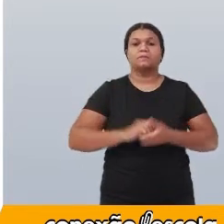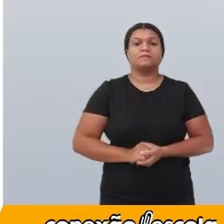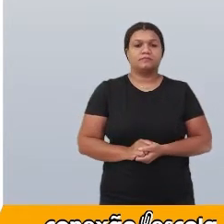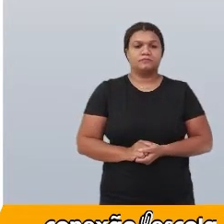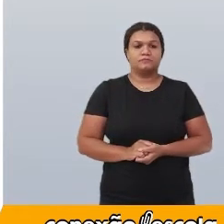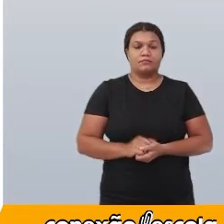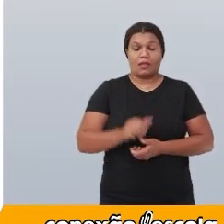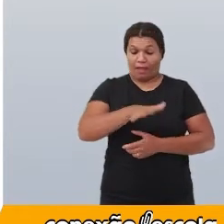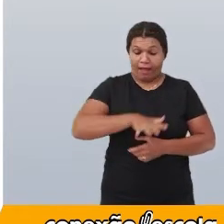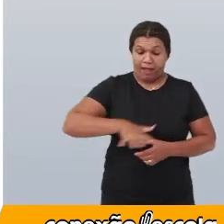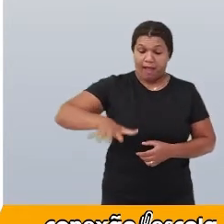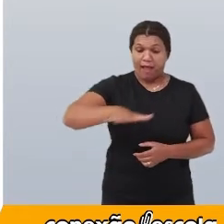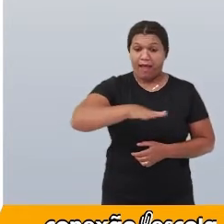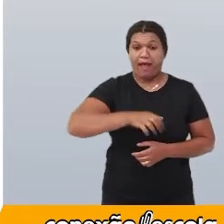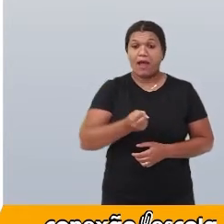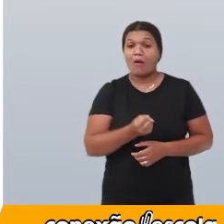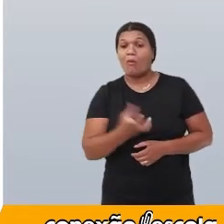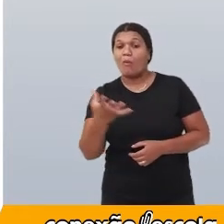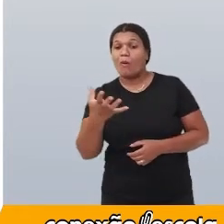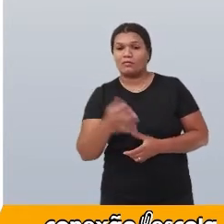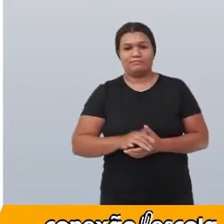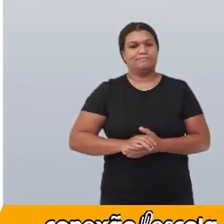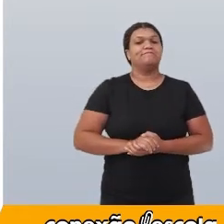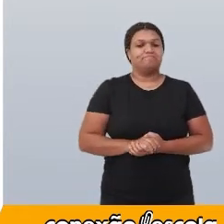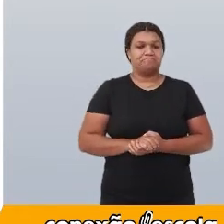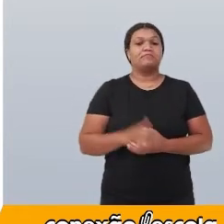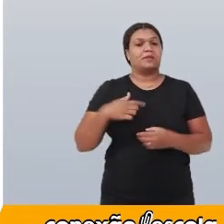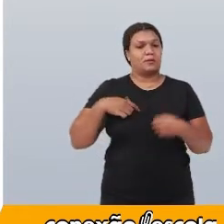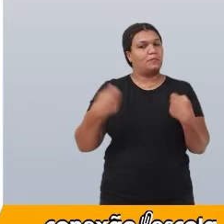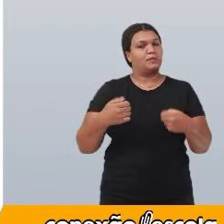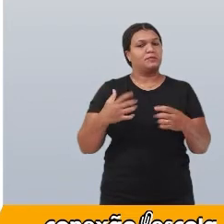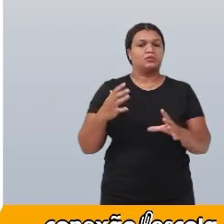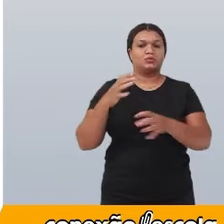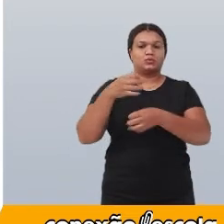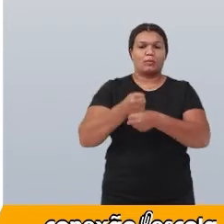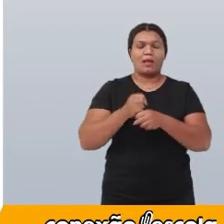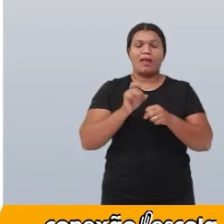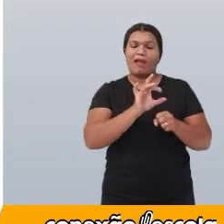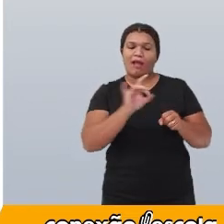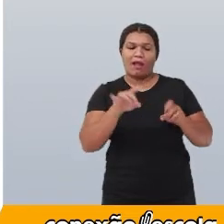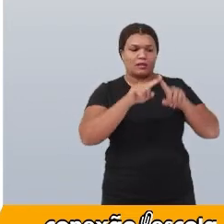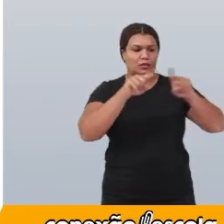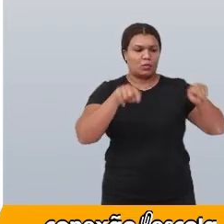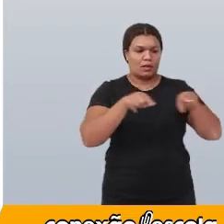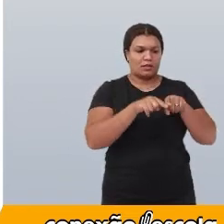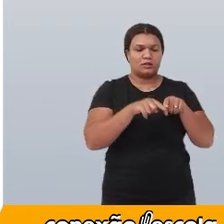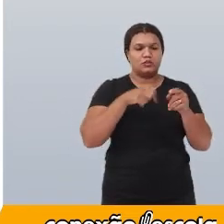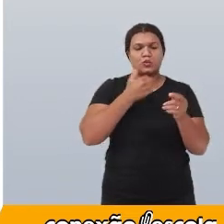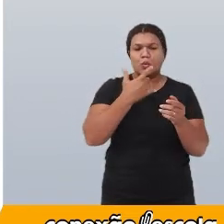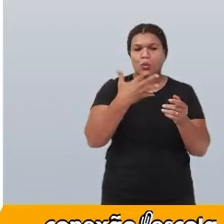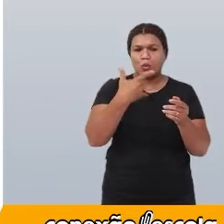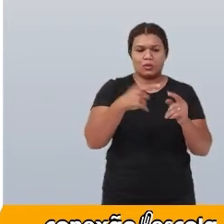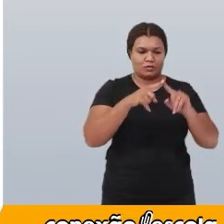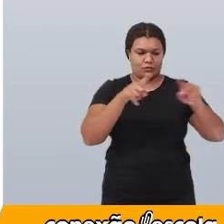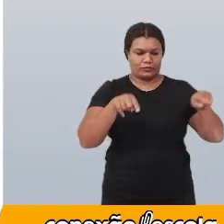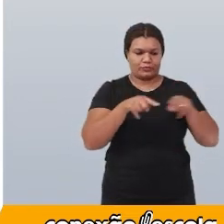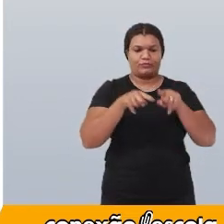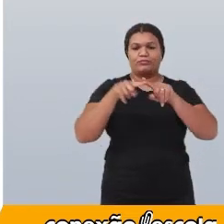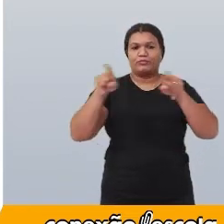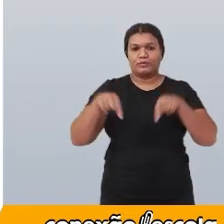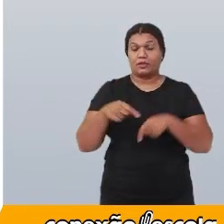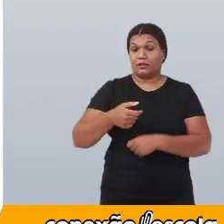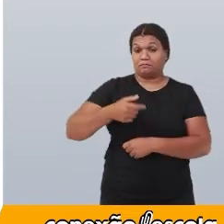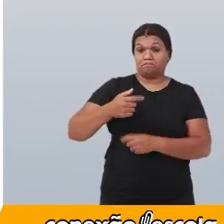E a área? A área basta que eu some os quadradinhos pintados. Aqui em cima